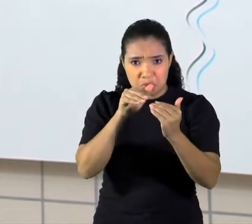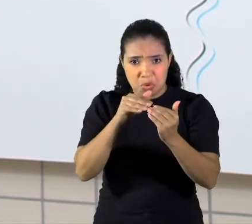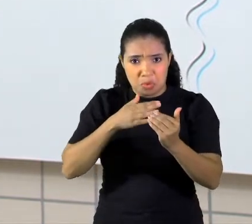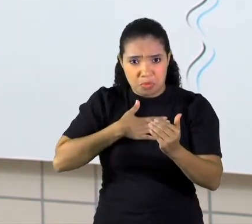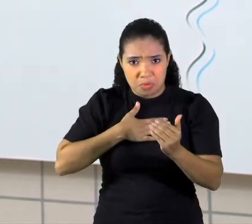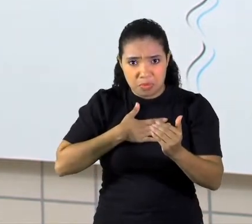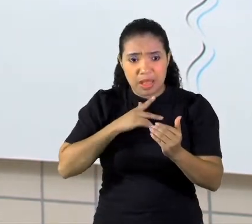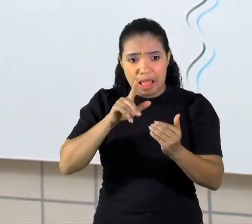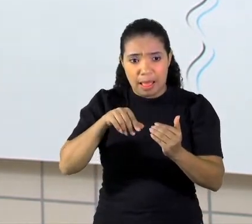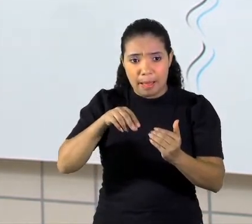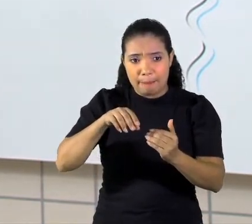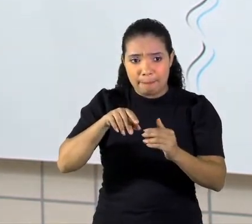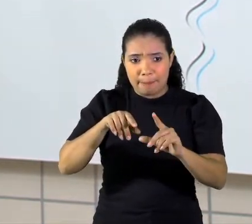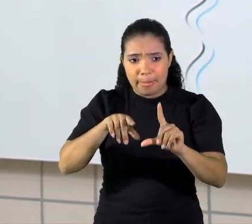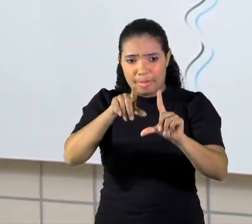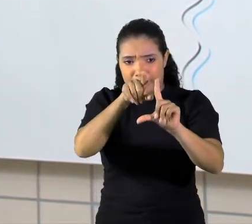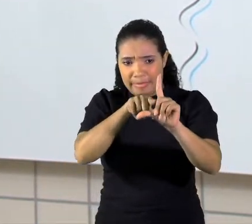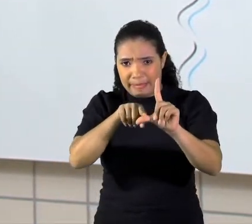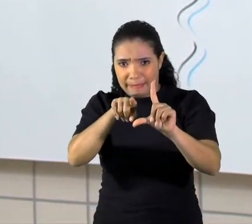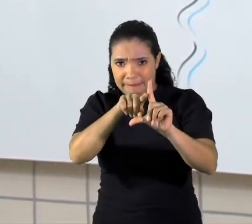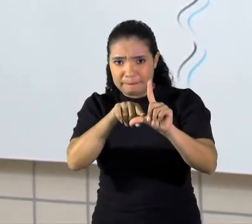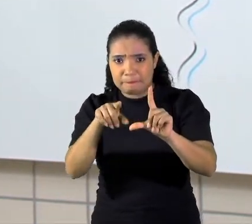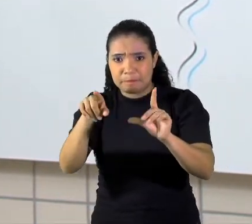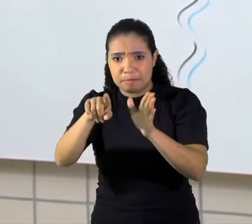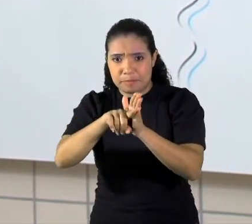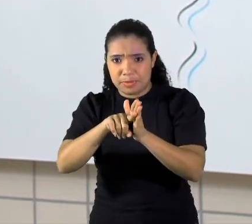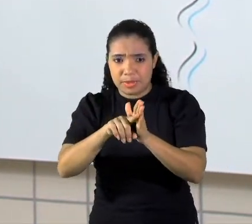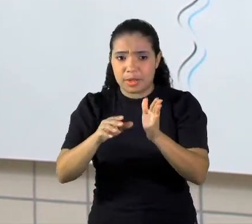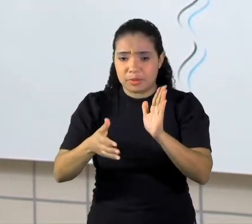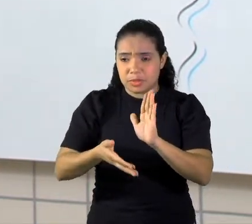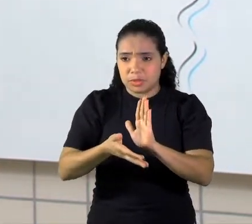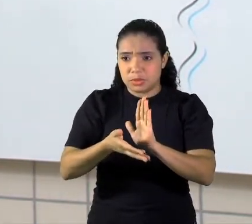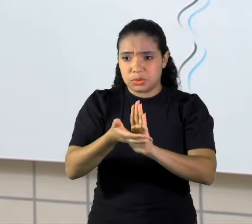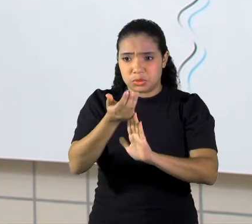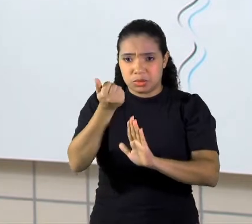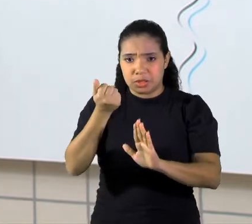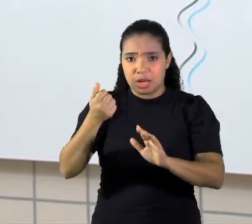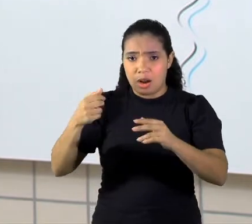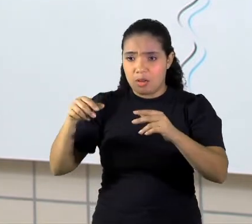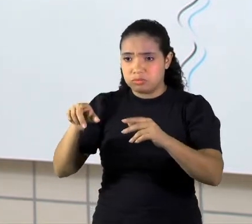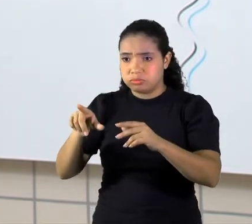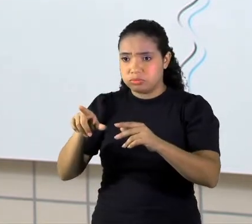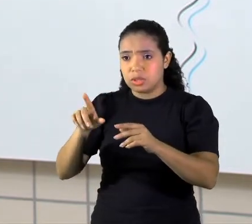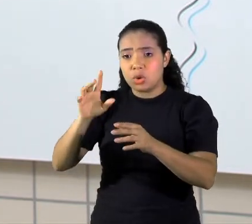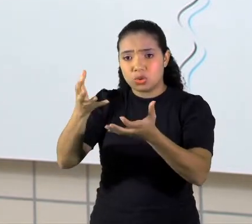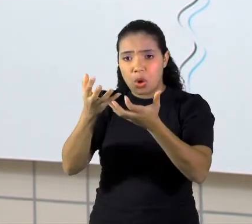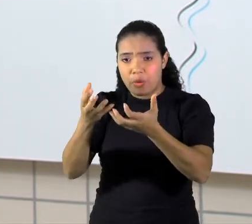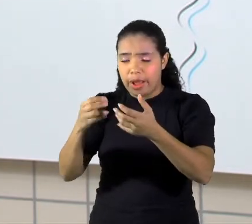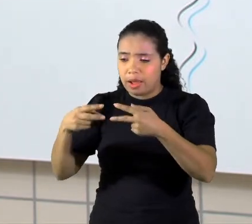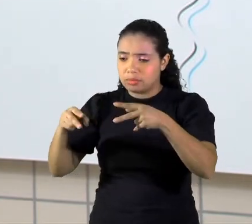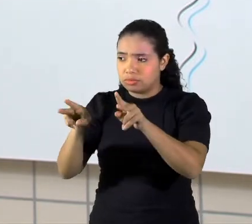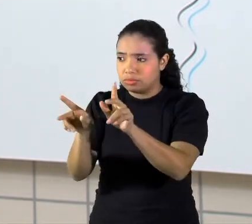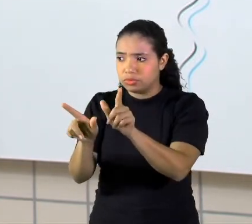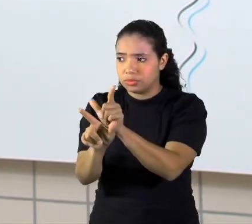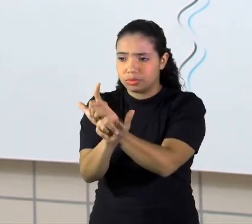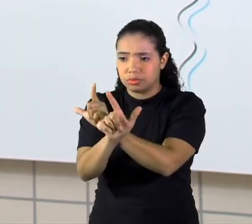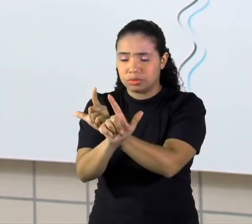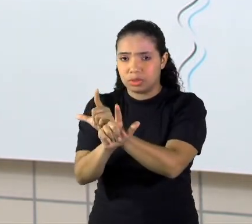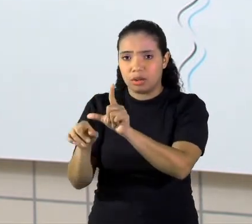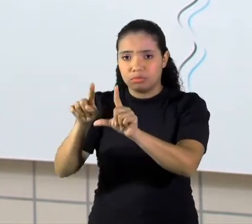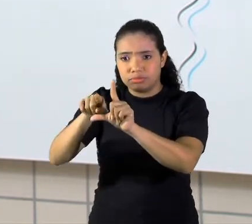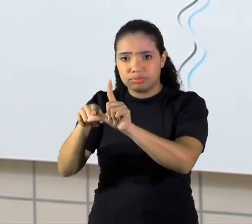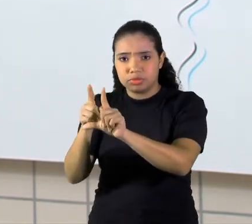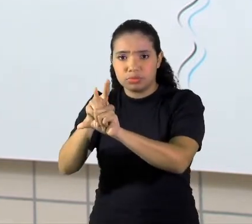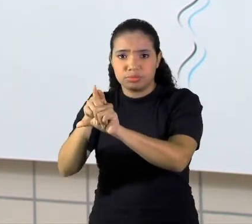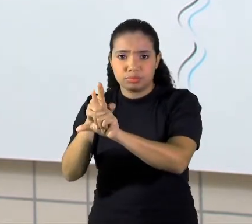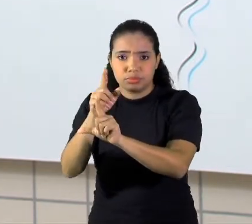a medida menos essa? Se eu retirar essa daqui, não vai sobrar só o que eu quero estudar? Então, eu já